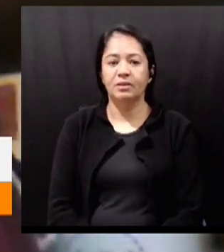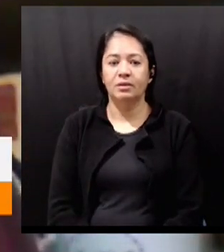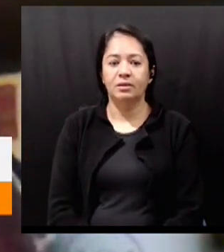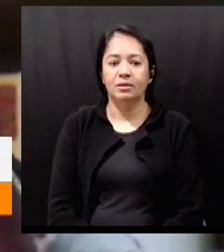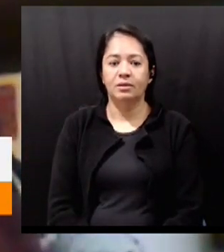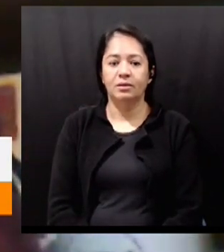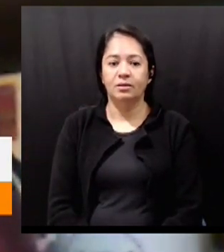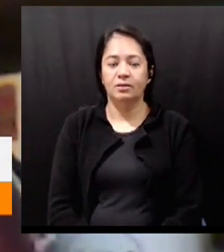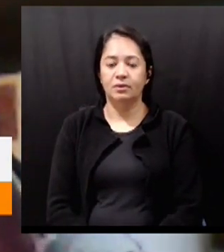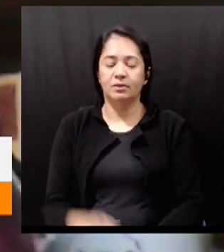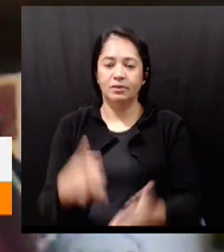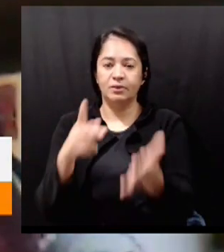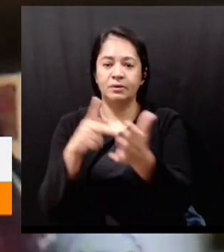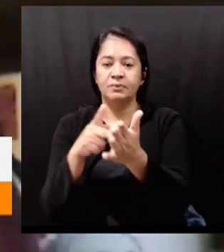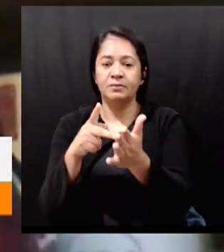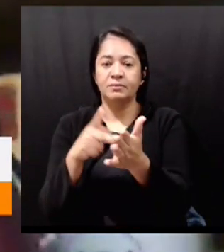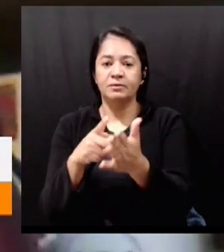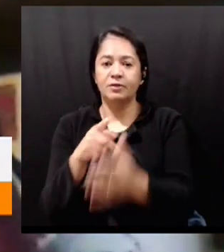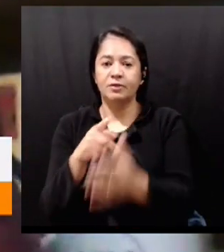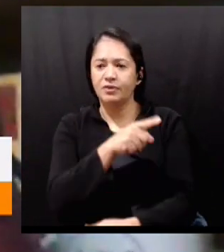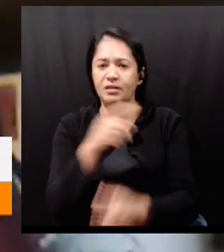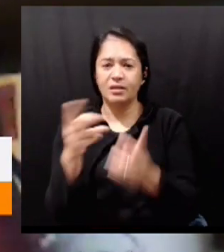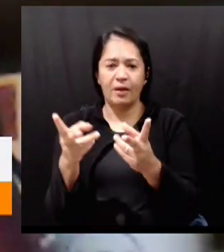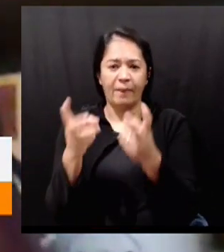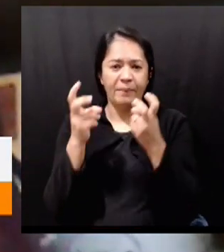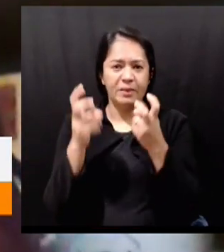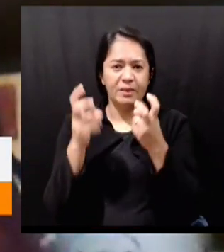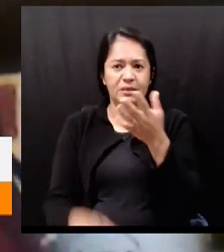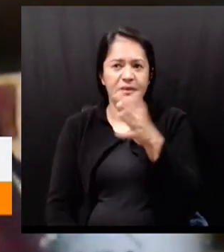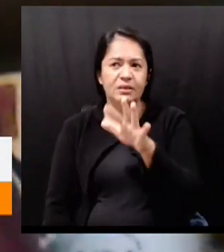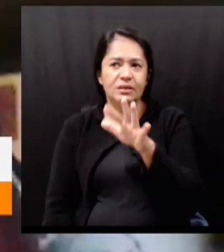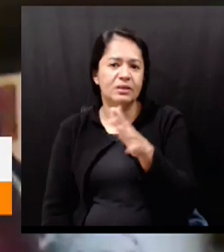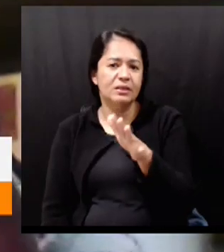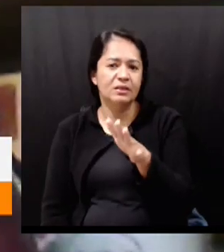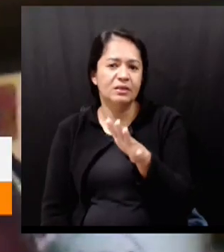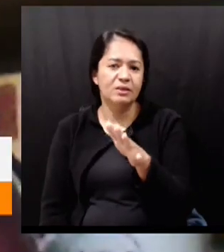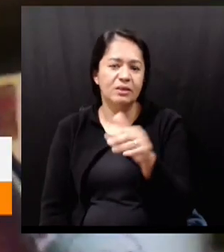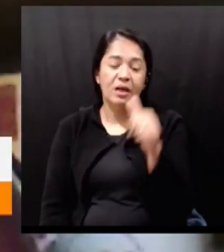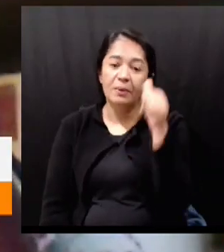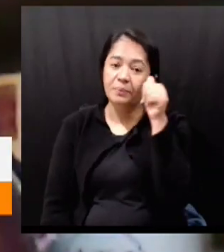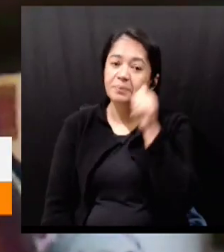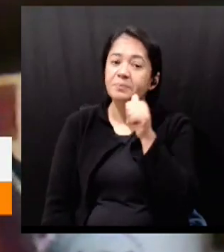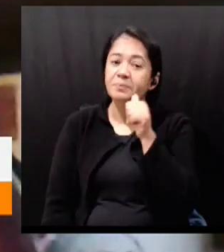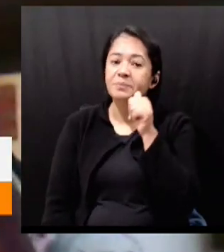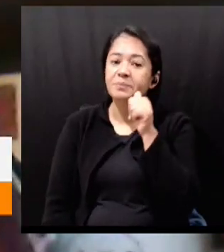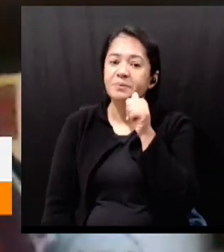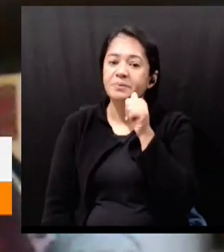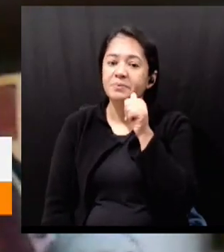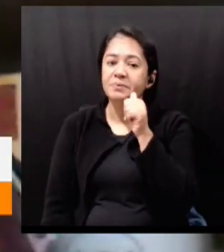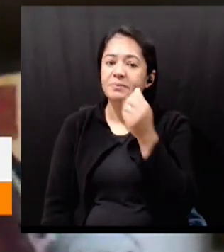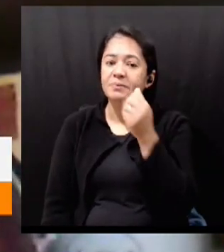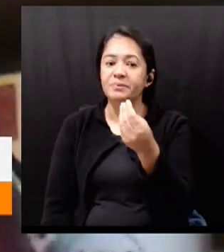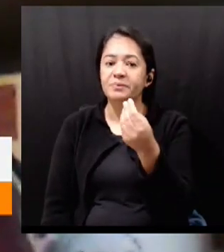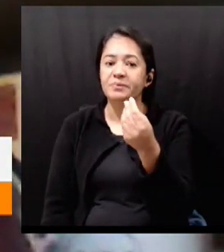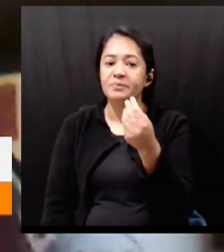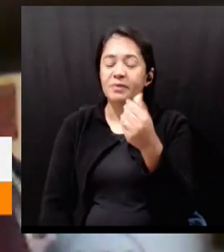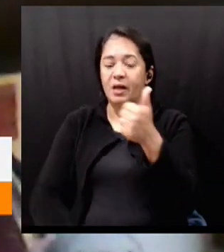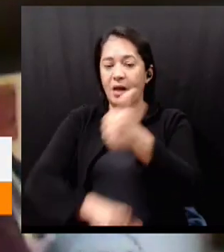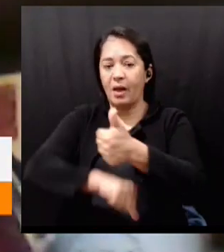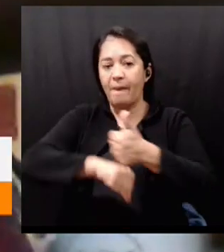Verdade. Você percebe que às vezes a mulher, a profissão dela é